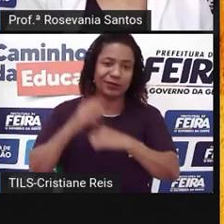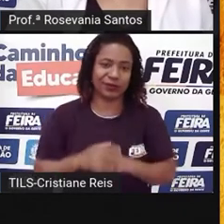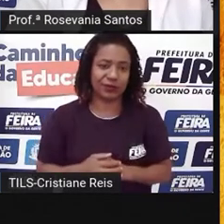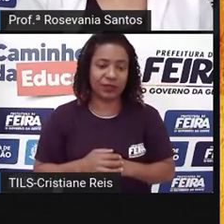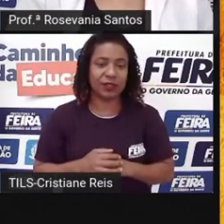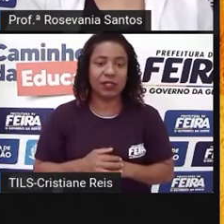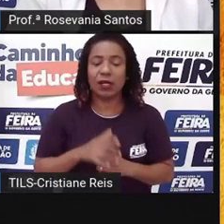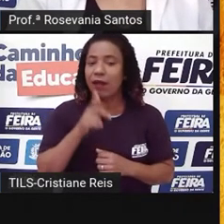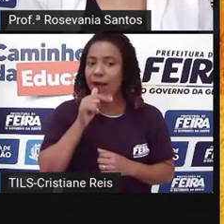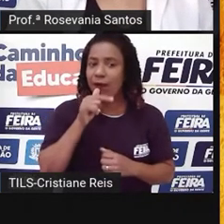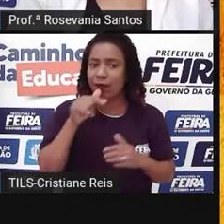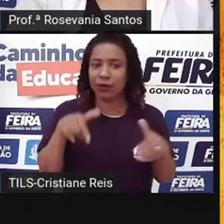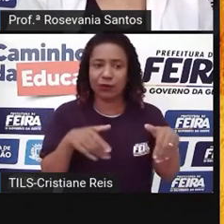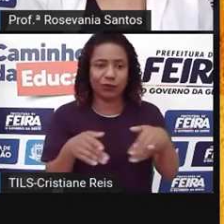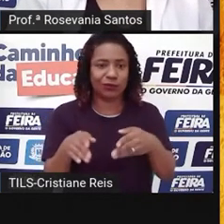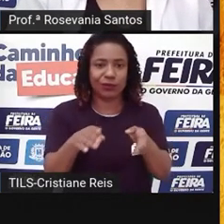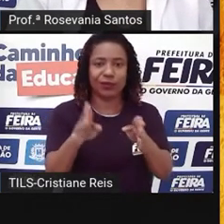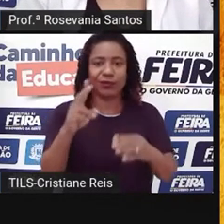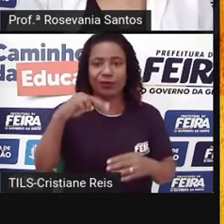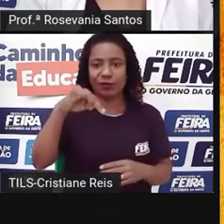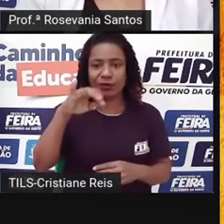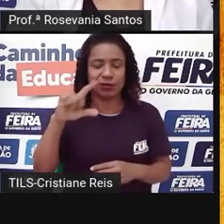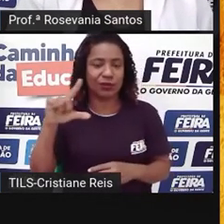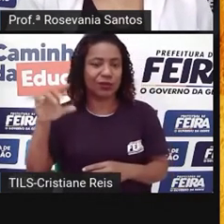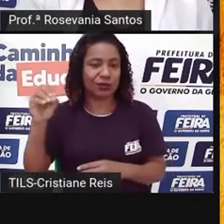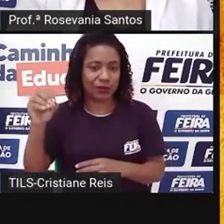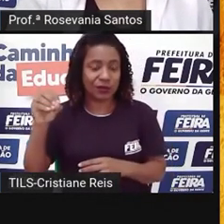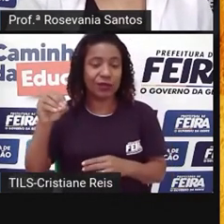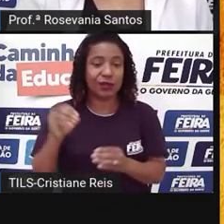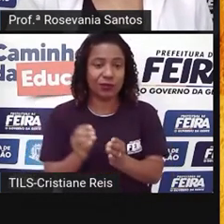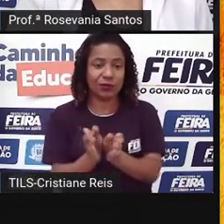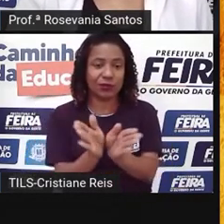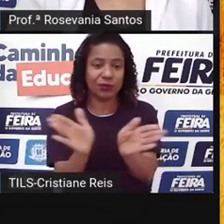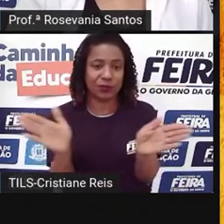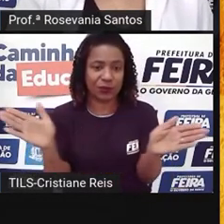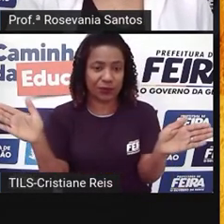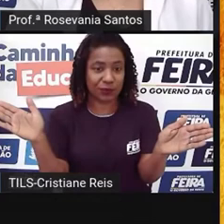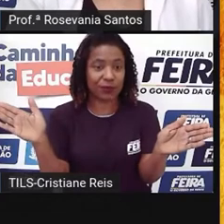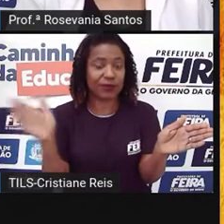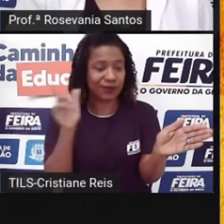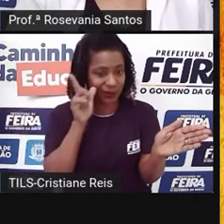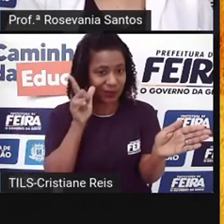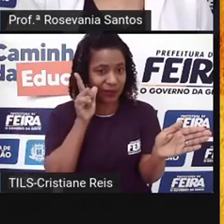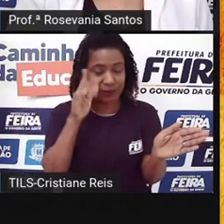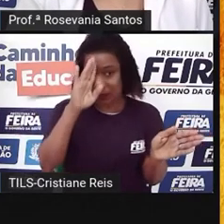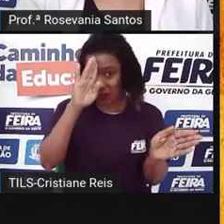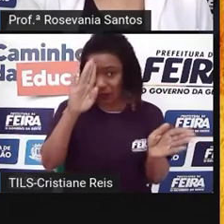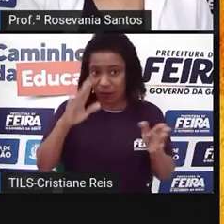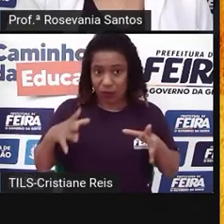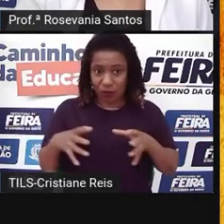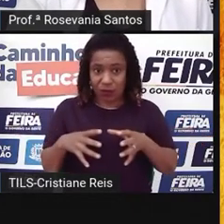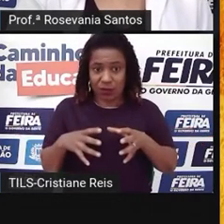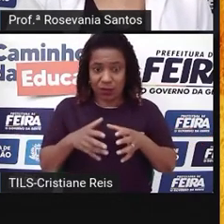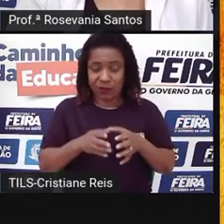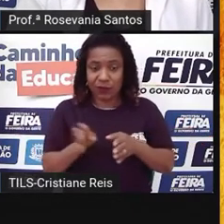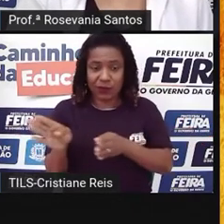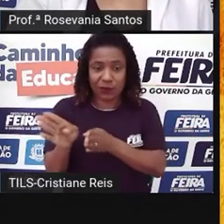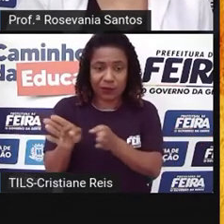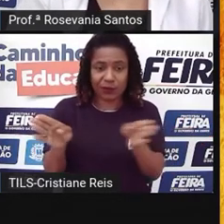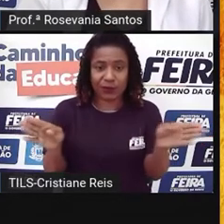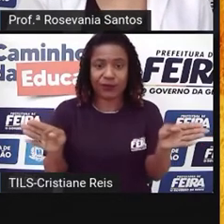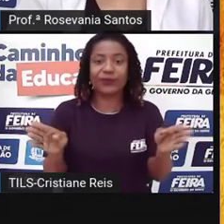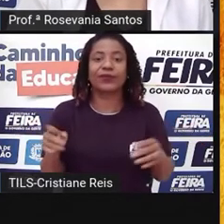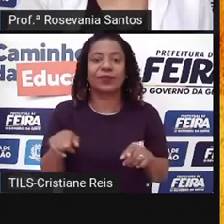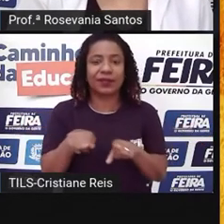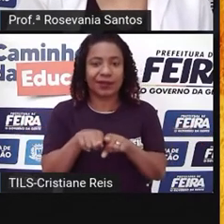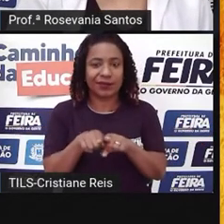pelo Rio Nilo Azul e o Rio Nilo Branco, e depois ele se junta e forma o Rio Nilo. A gente tem, né, o Rio Níger também, que é outro rio